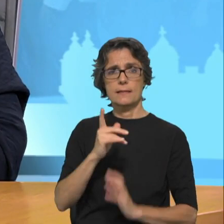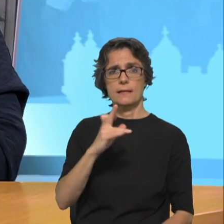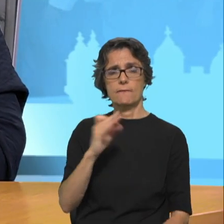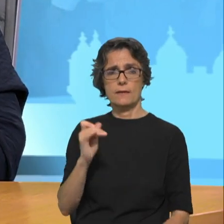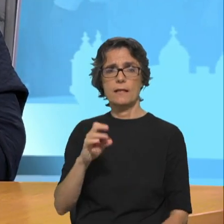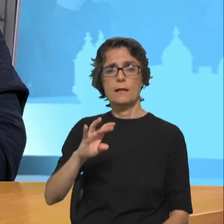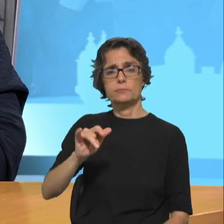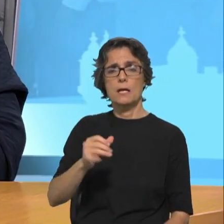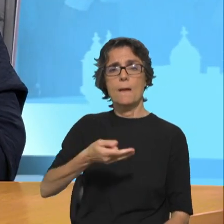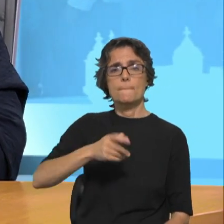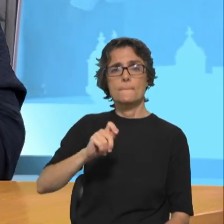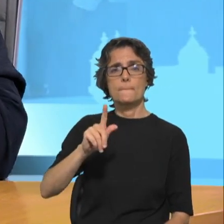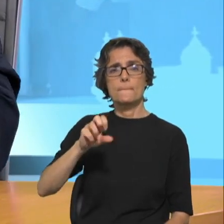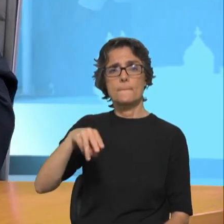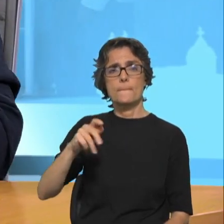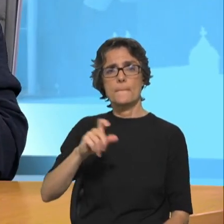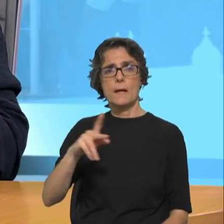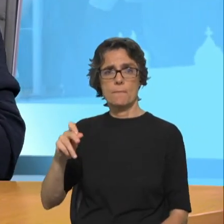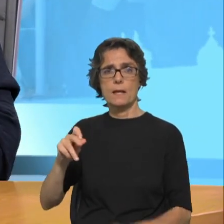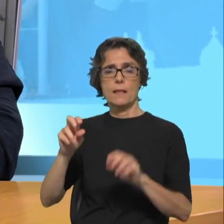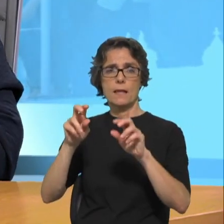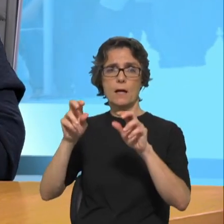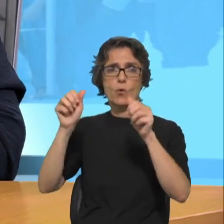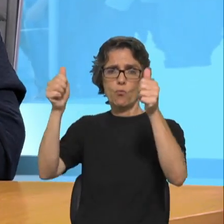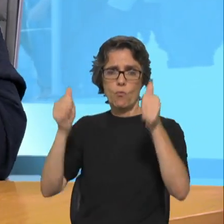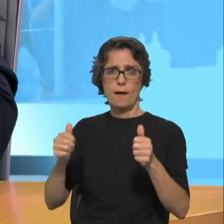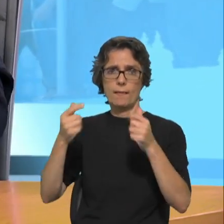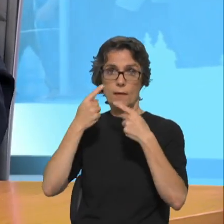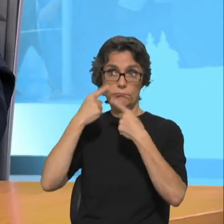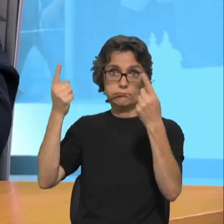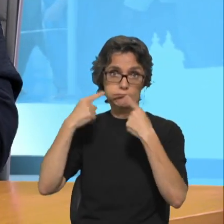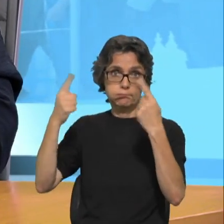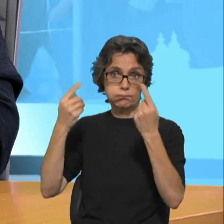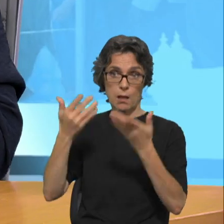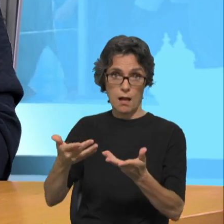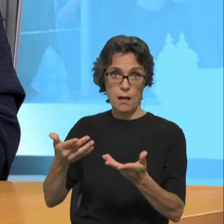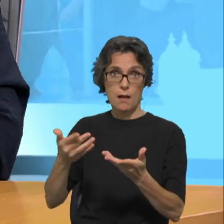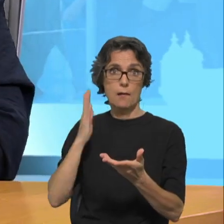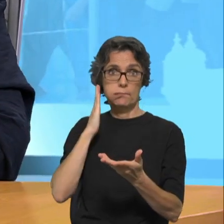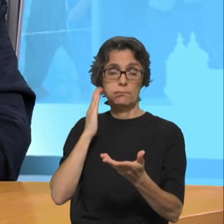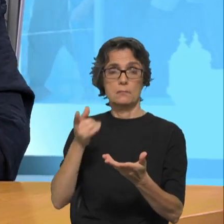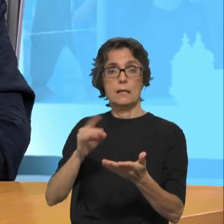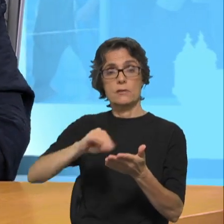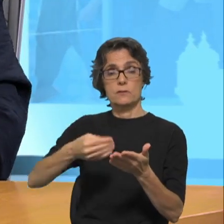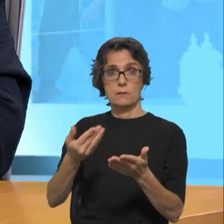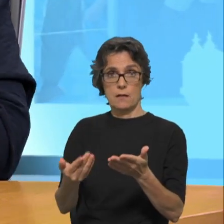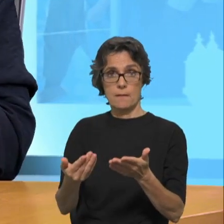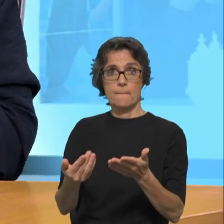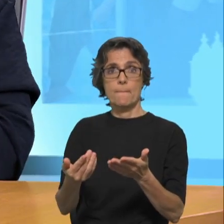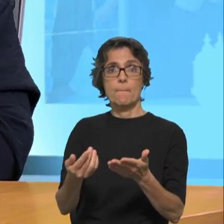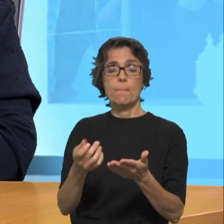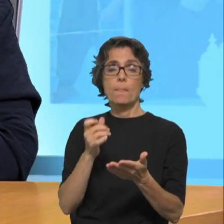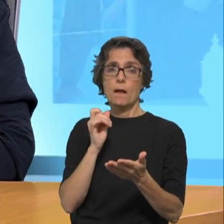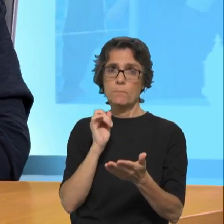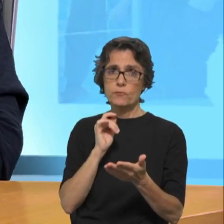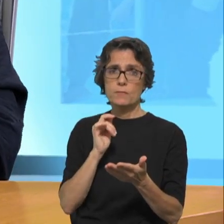Santa Rafaela, em Palmela. Há um cartaz que está a ser divulgado, onde está o formulário de inscrição e que